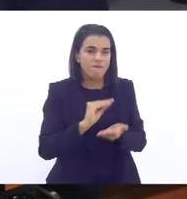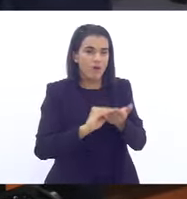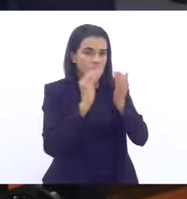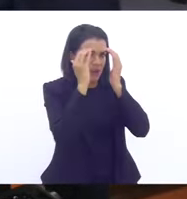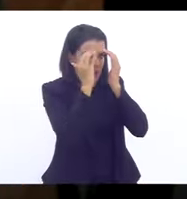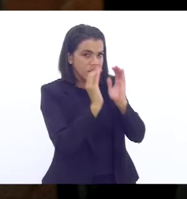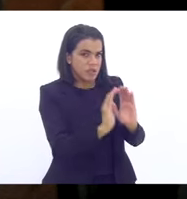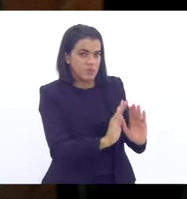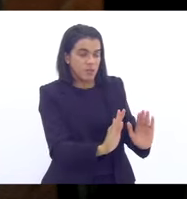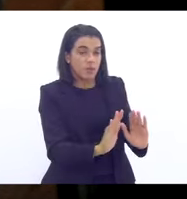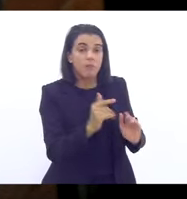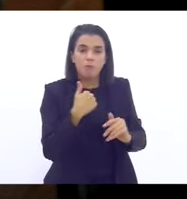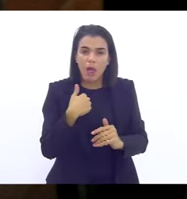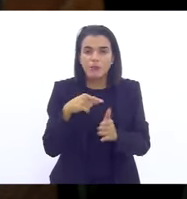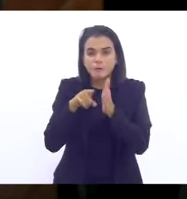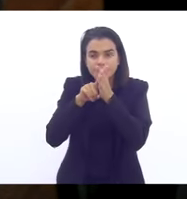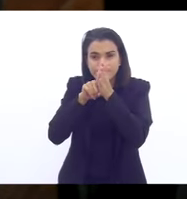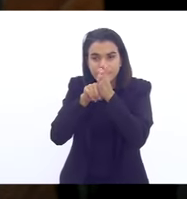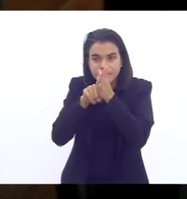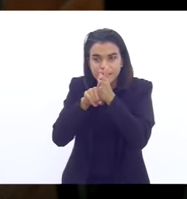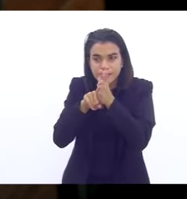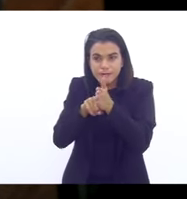colocar em dúvida, mas checar essa questão